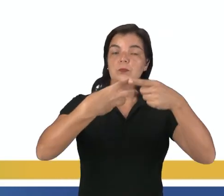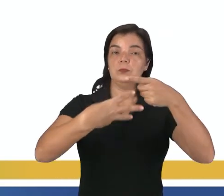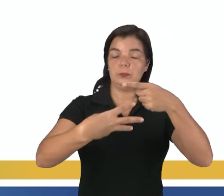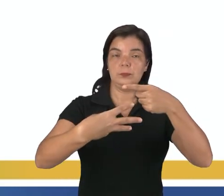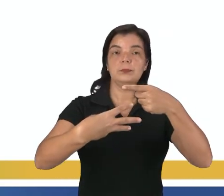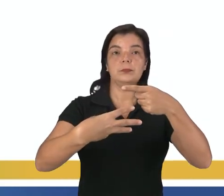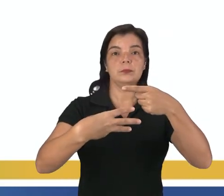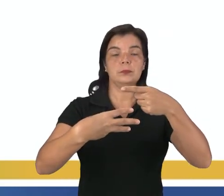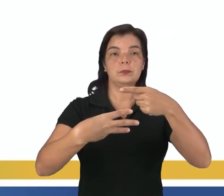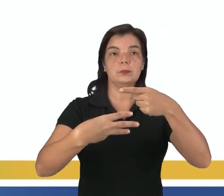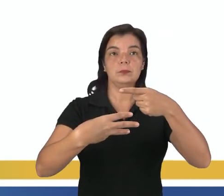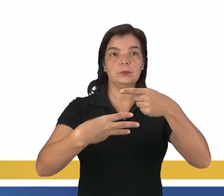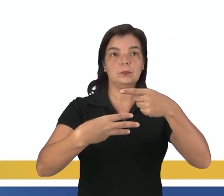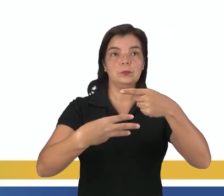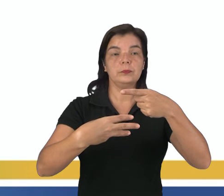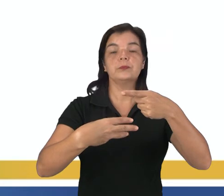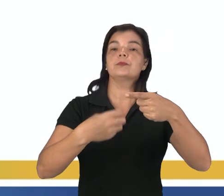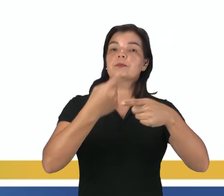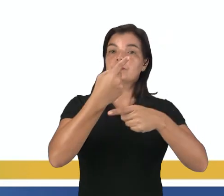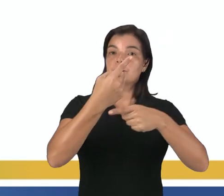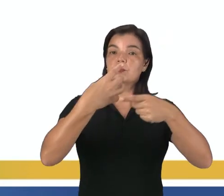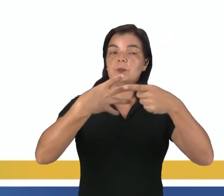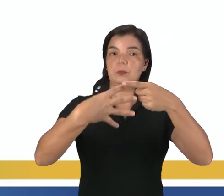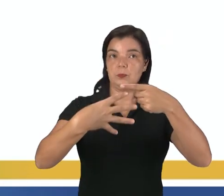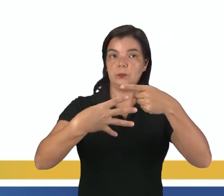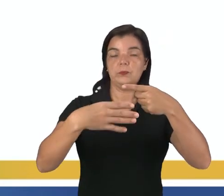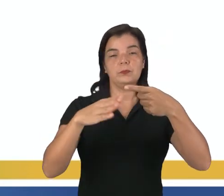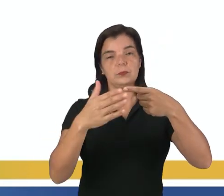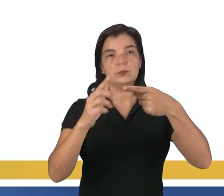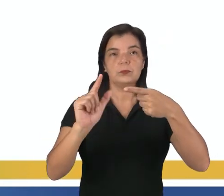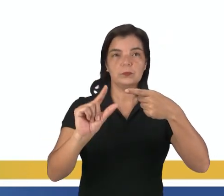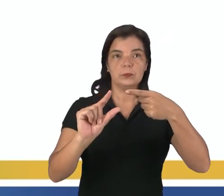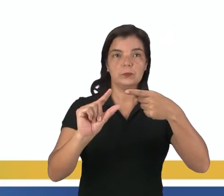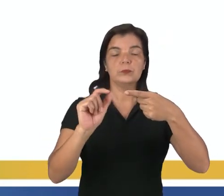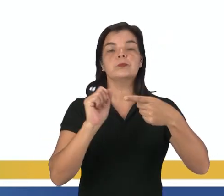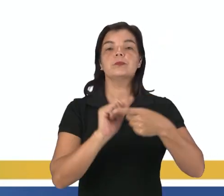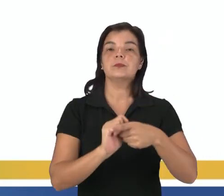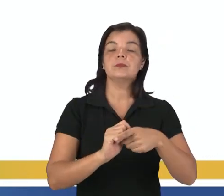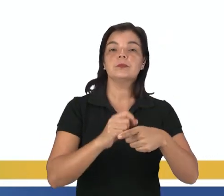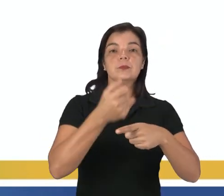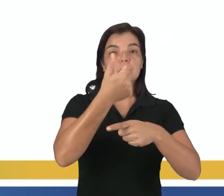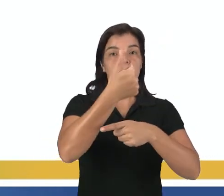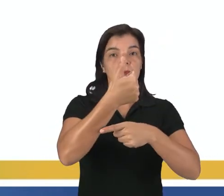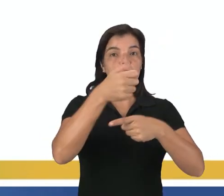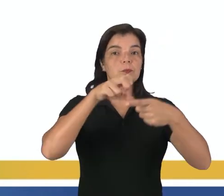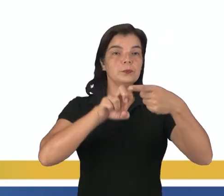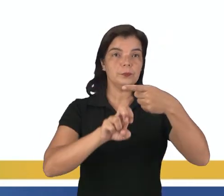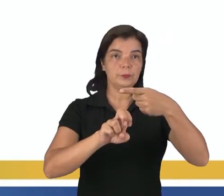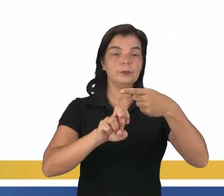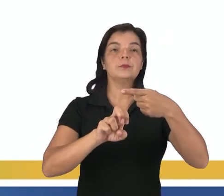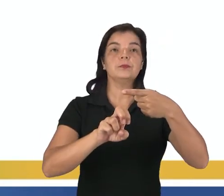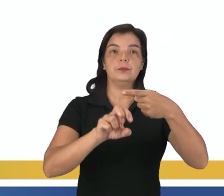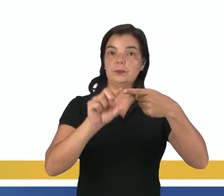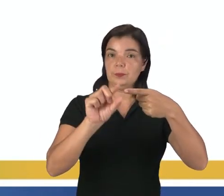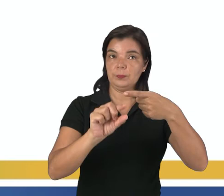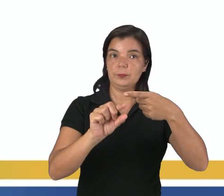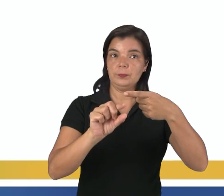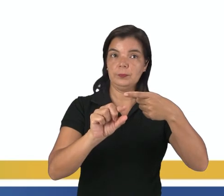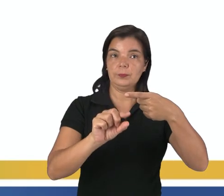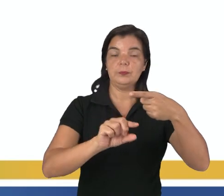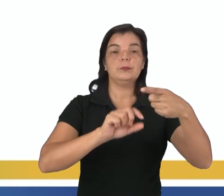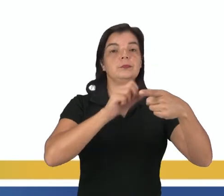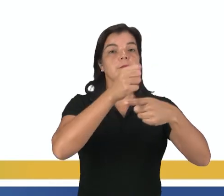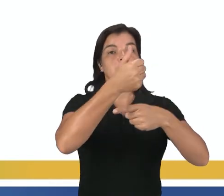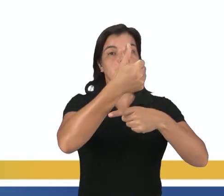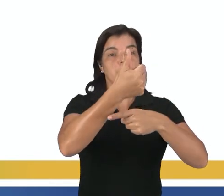já seria uma parte menor, 1/4 já seria uma fração menor ainda, 1/5 menor que todas